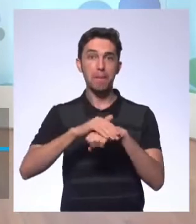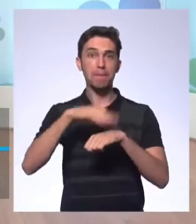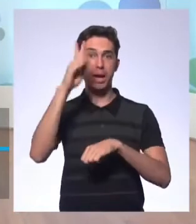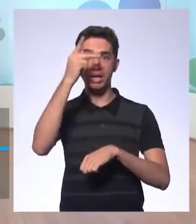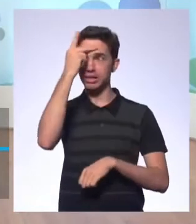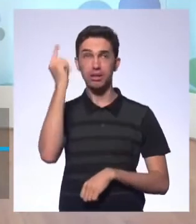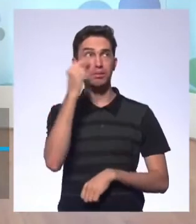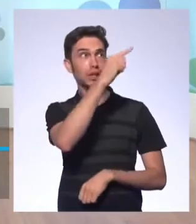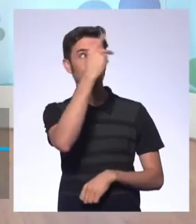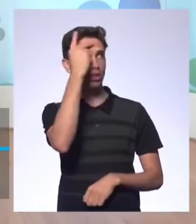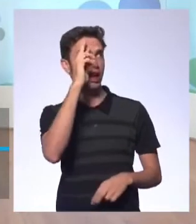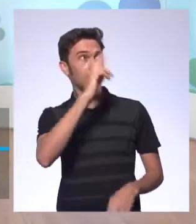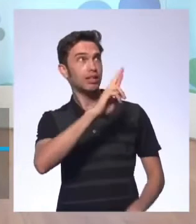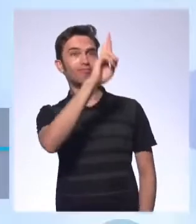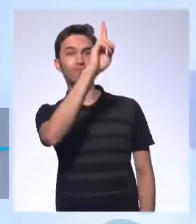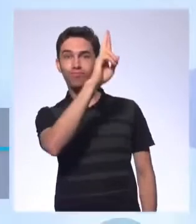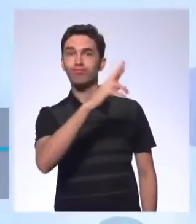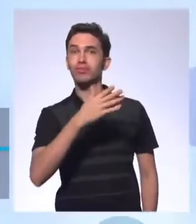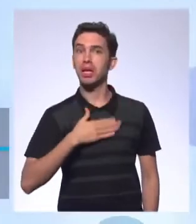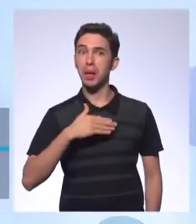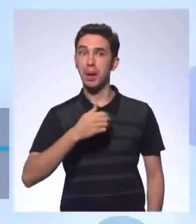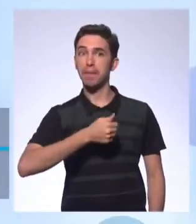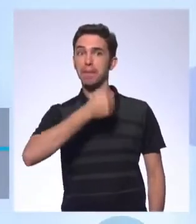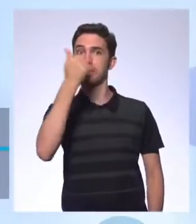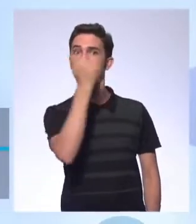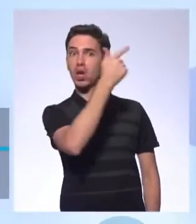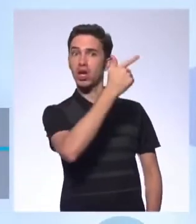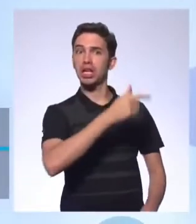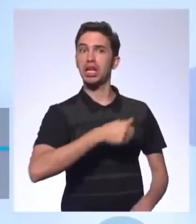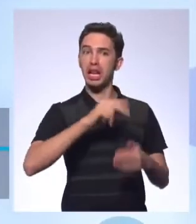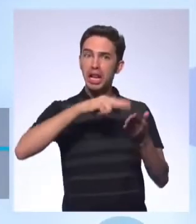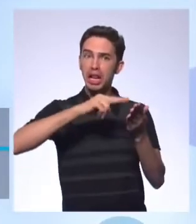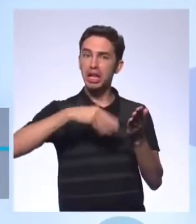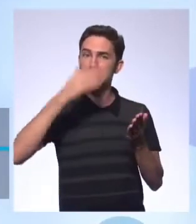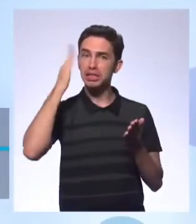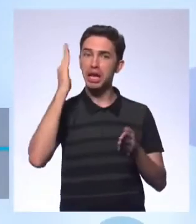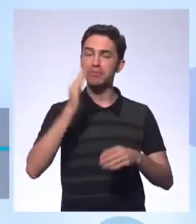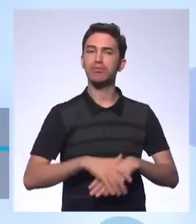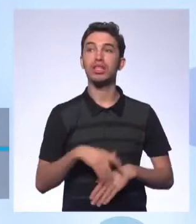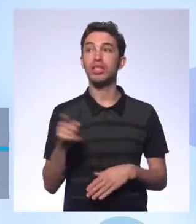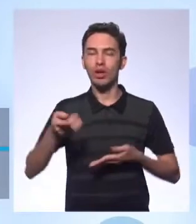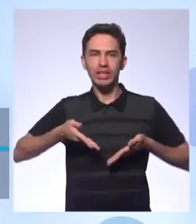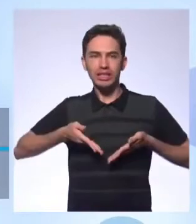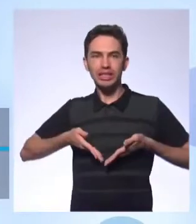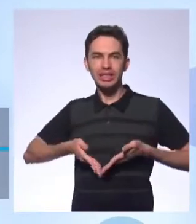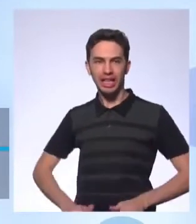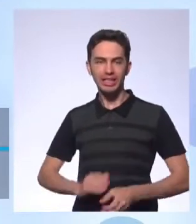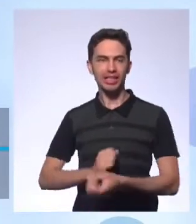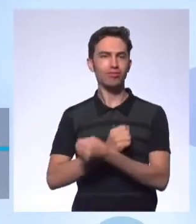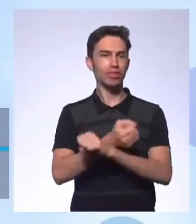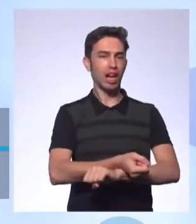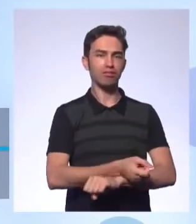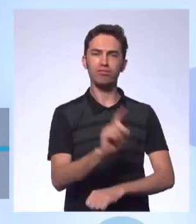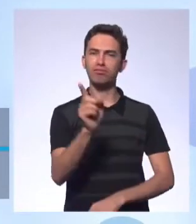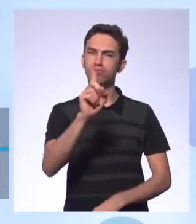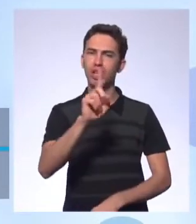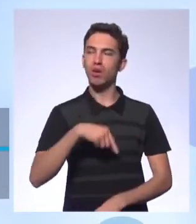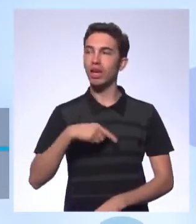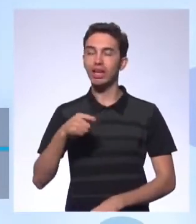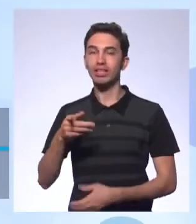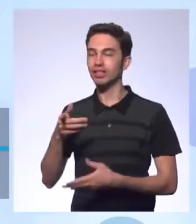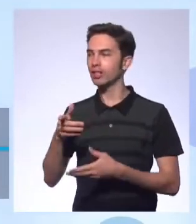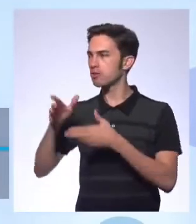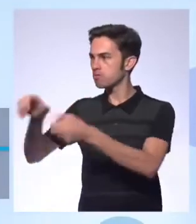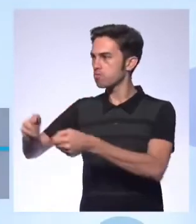E vejam só, então, eles não nasceram escravos, eles foram feitos, eles se